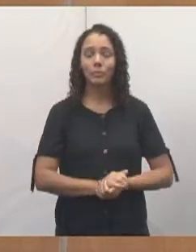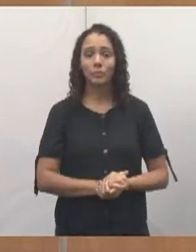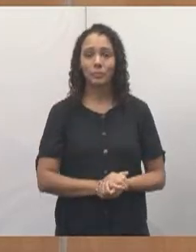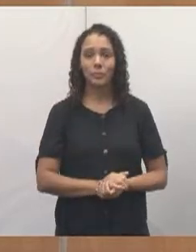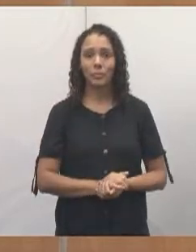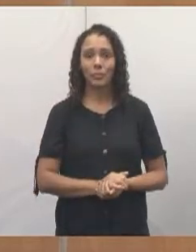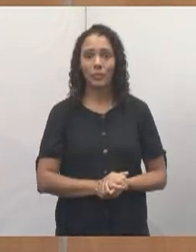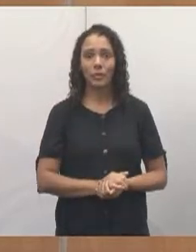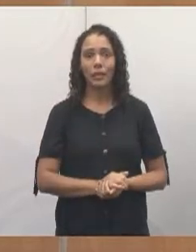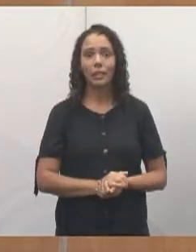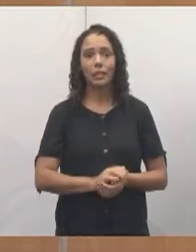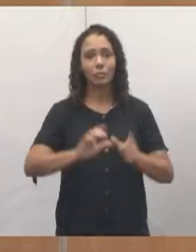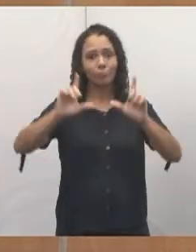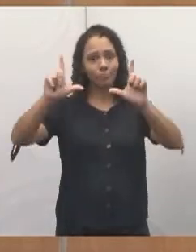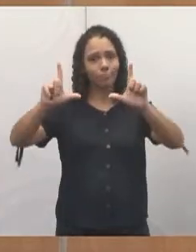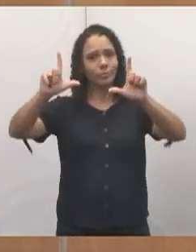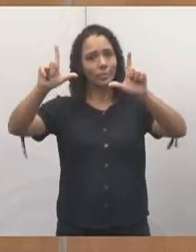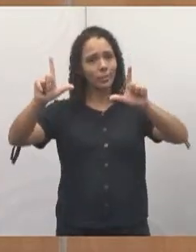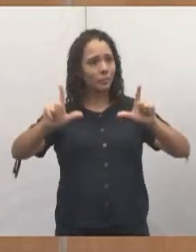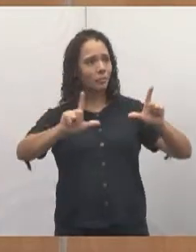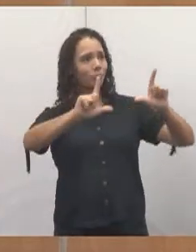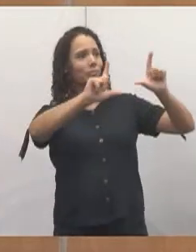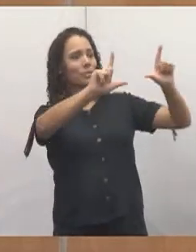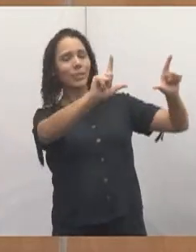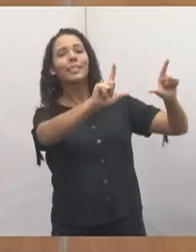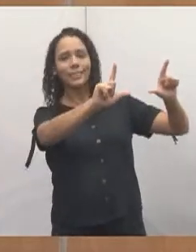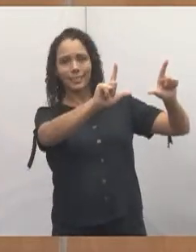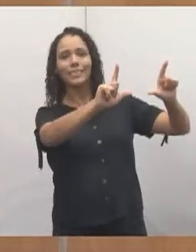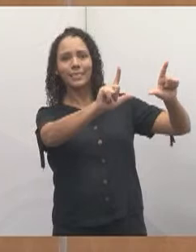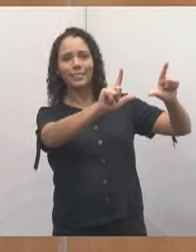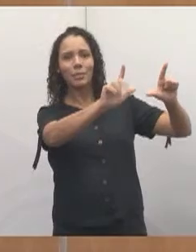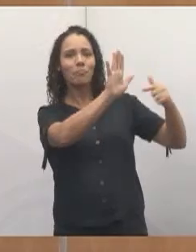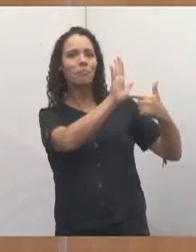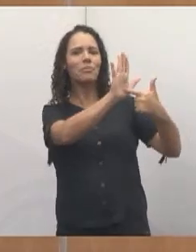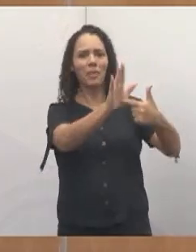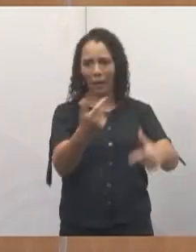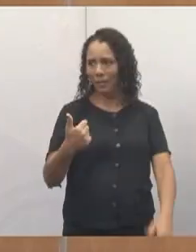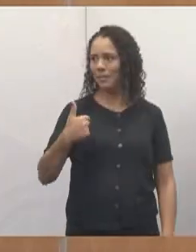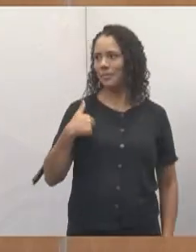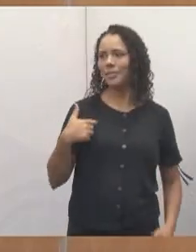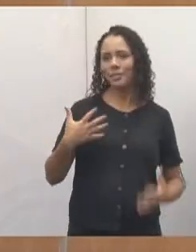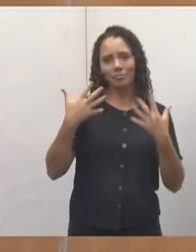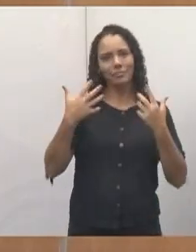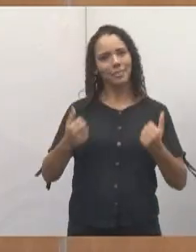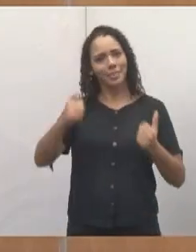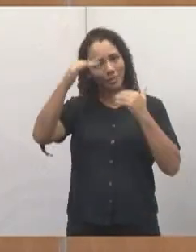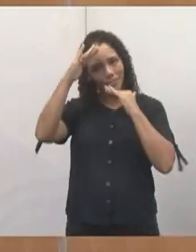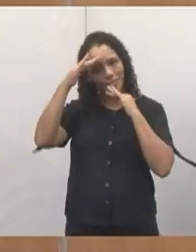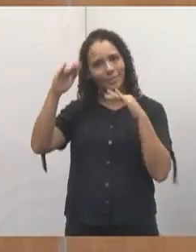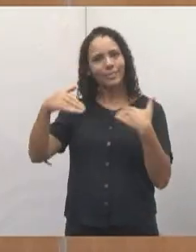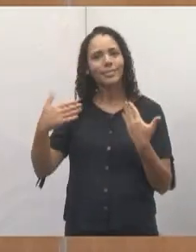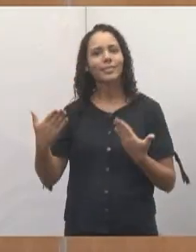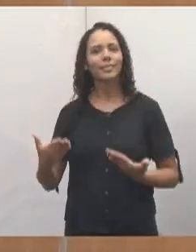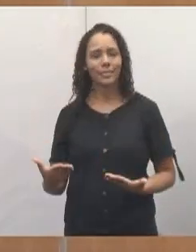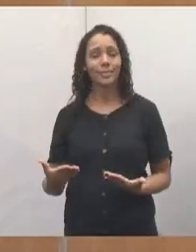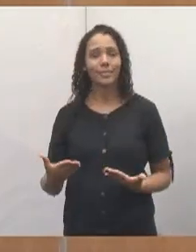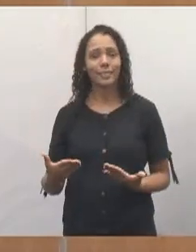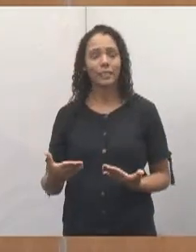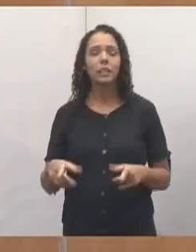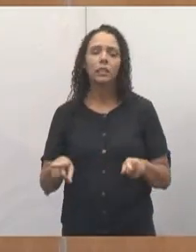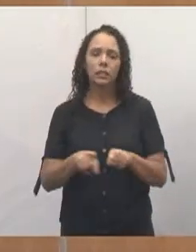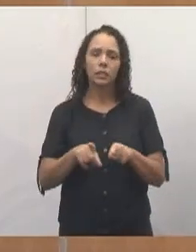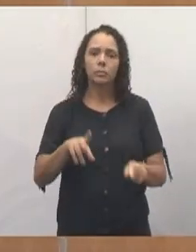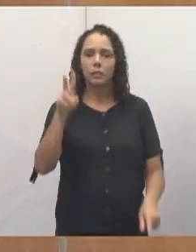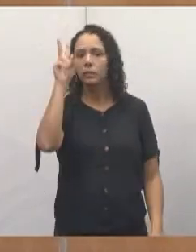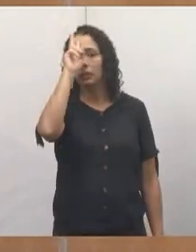preferência pendurando naquela sala do escritório para mostrar para todo mundo, olha, eu fui homenageado. E lembrar que, de tudo